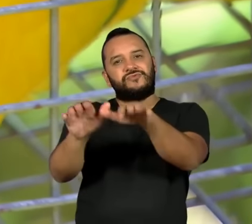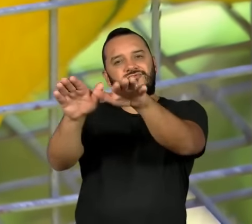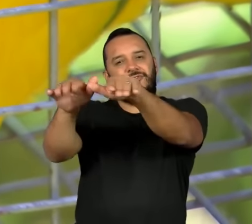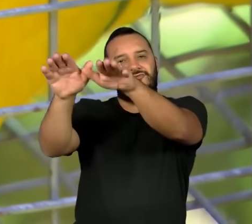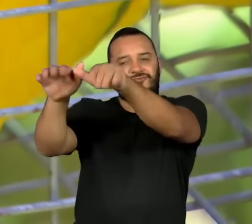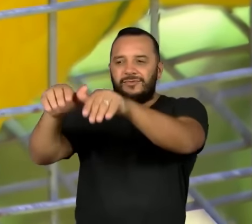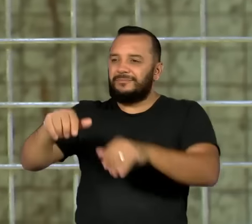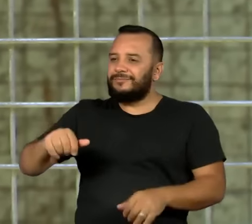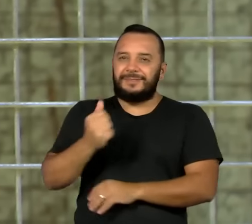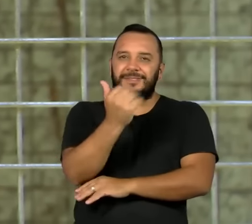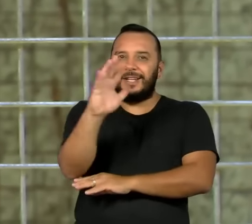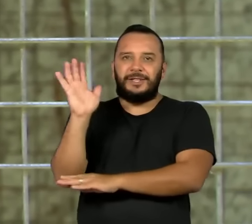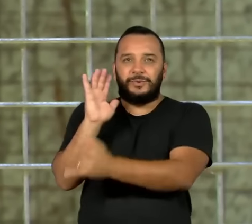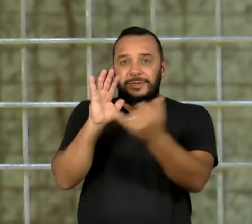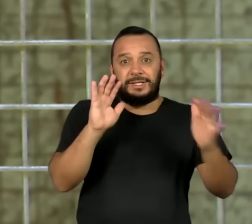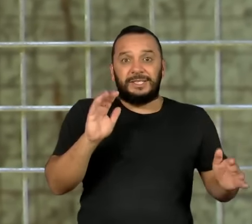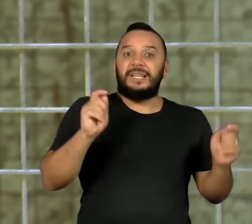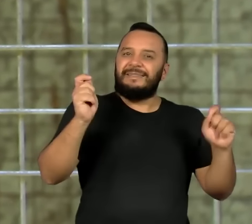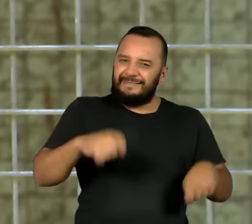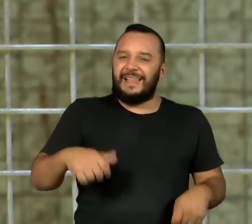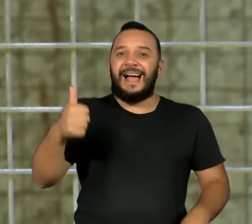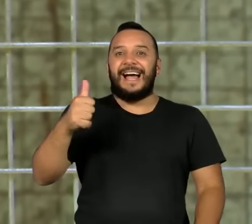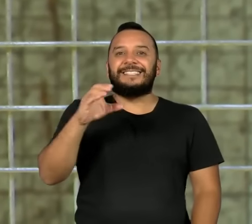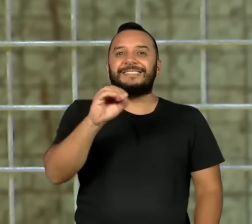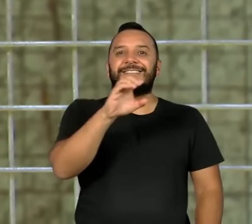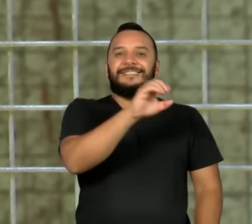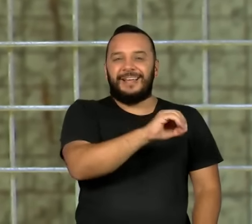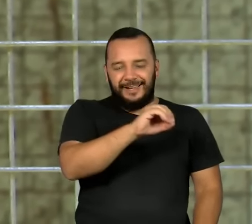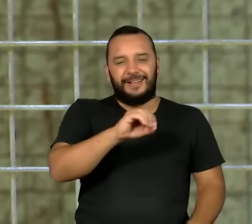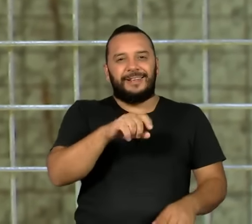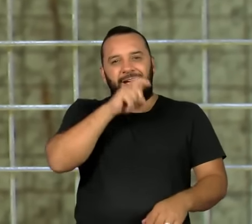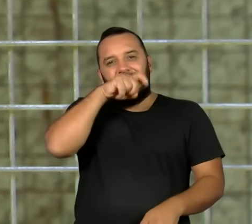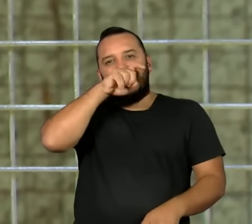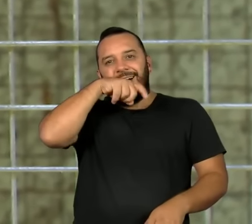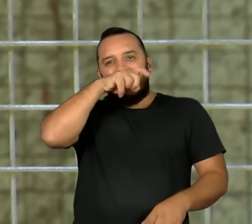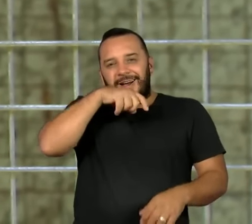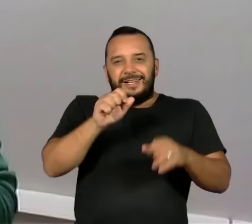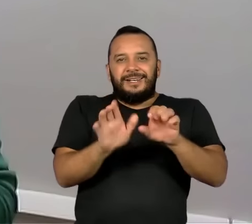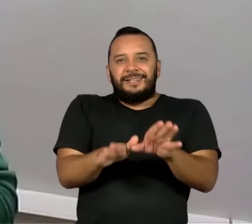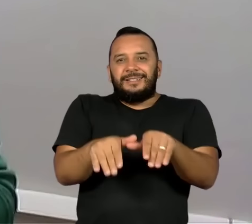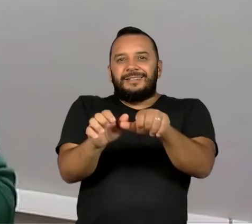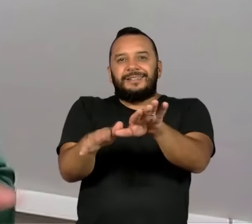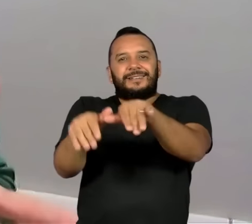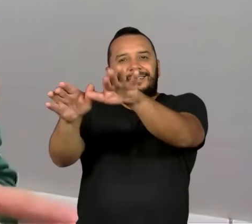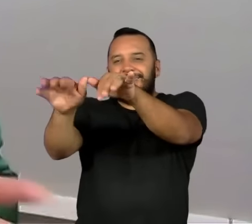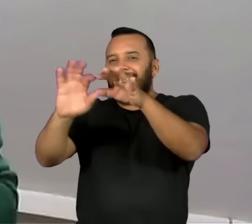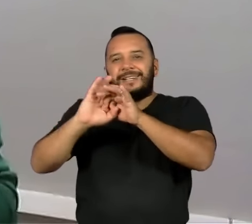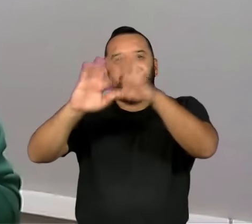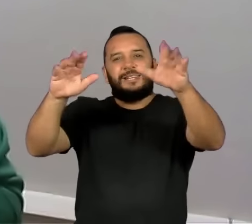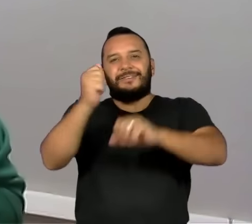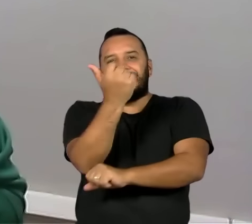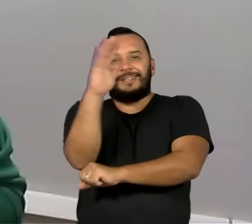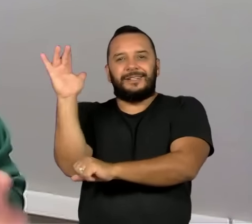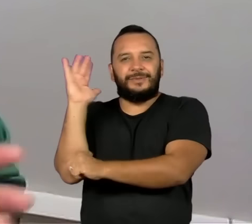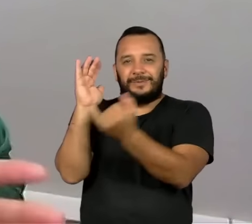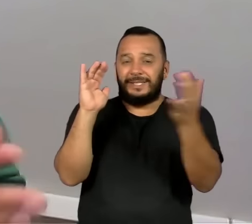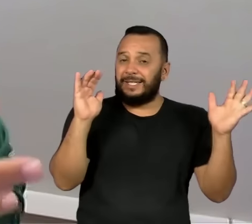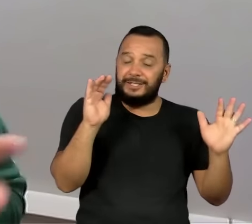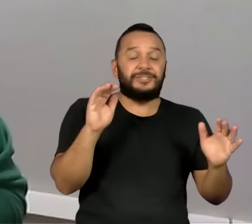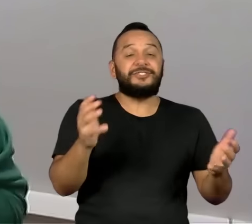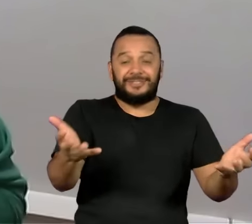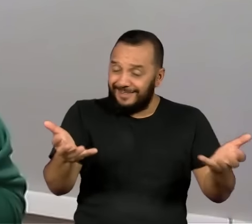pretendemos aproximar de 100 indivíduos, atendido às metas e objetivos do projeto, que é justamente colocar o maior